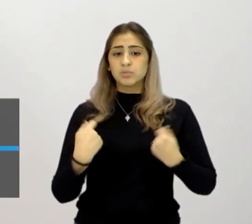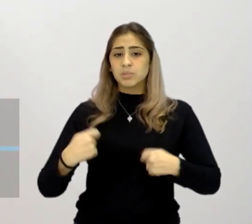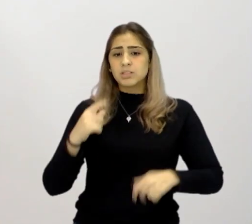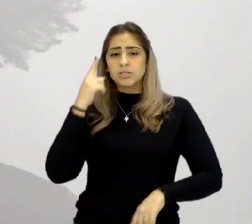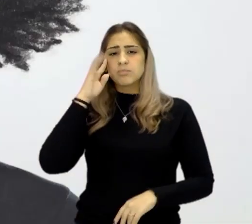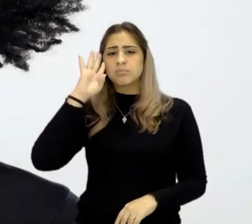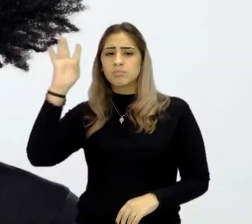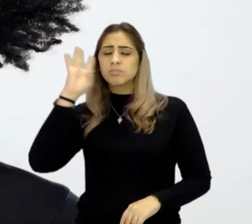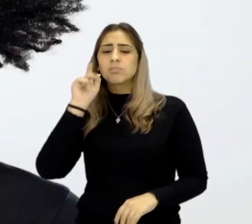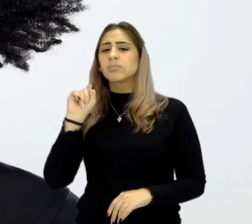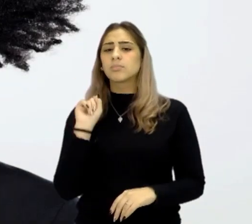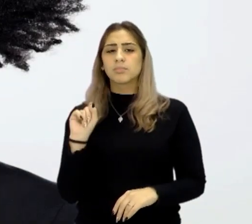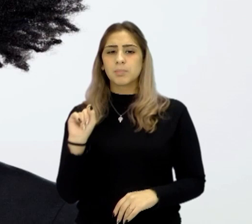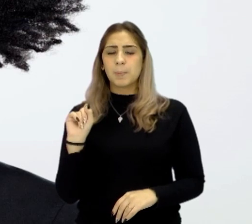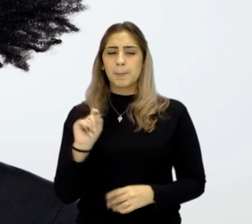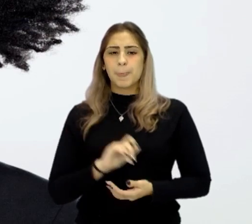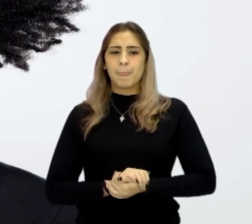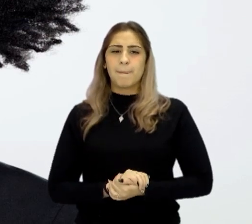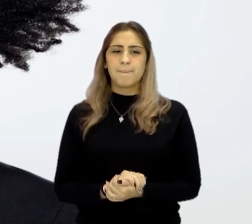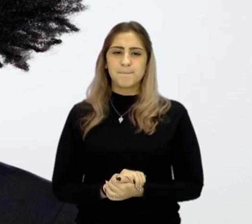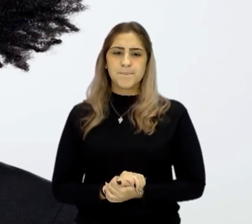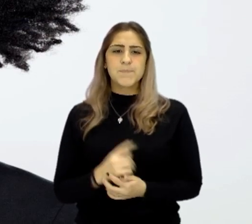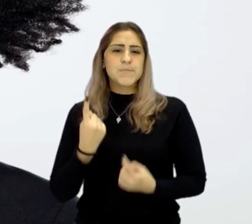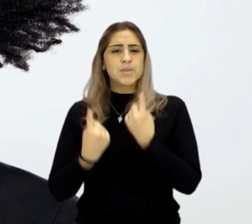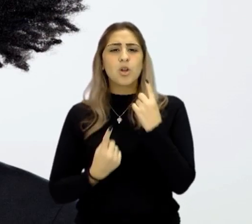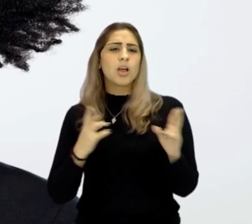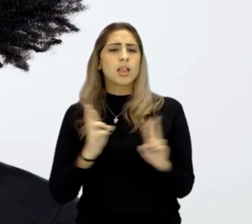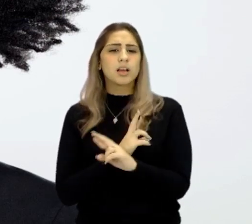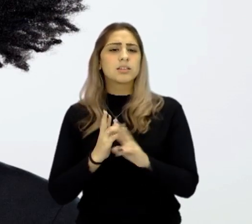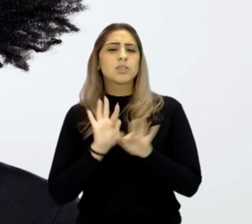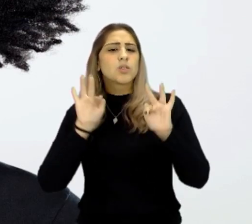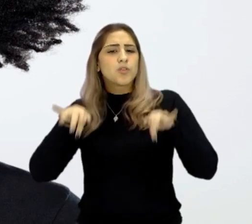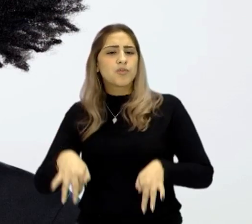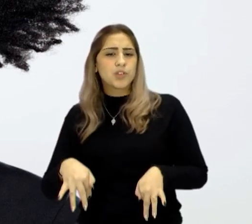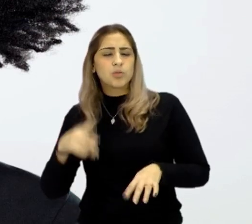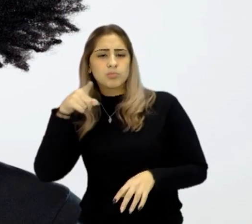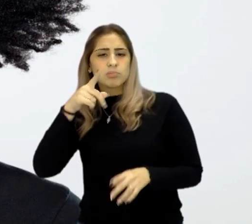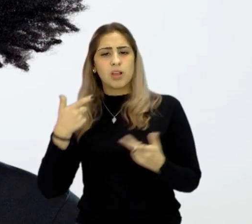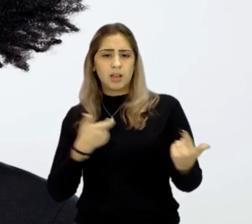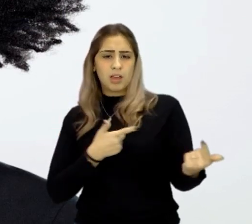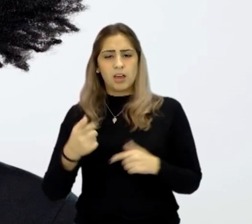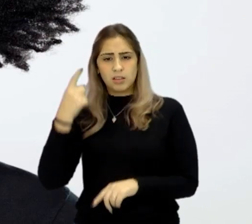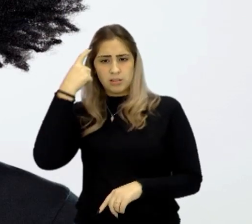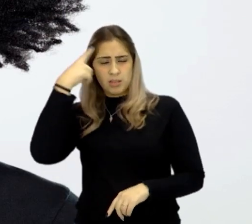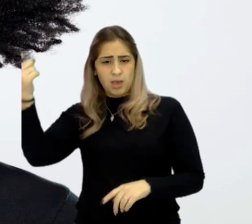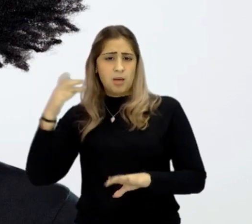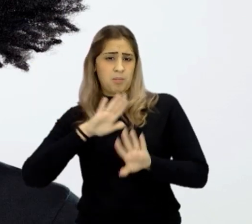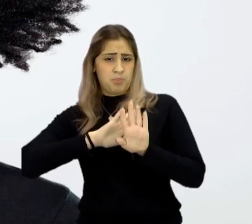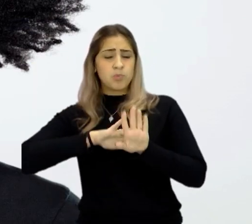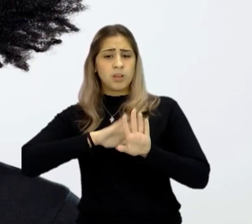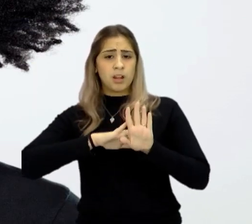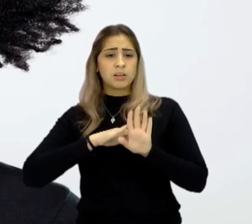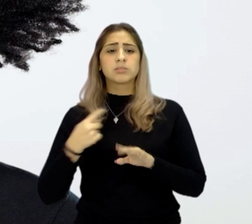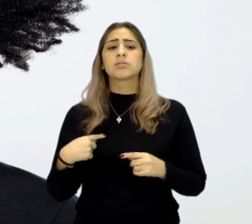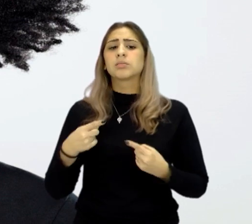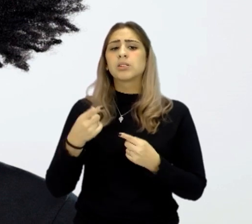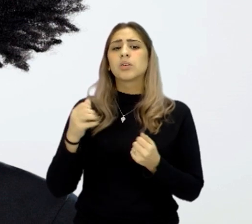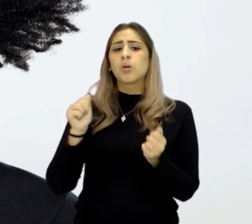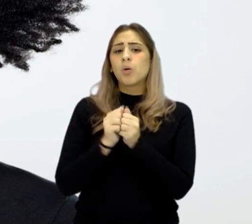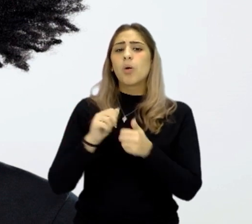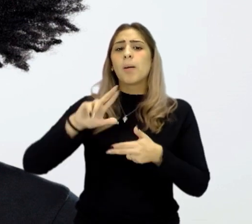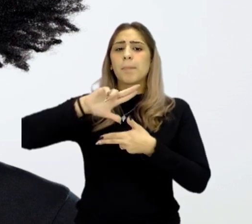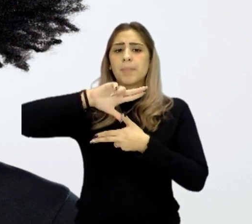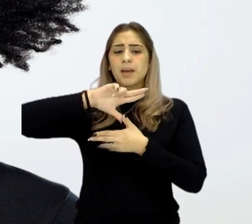pensar no ano, eu vou colocar até na tela, qual é a relação entre o fim da Guerra Fria e a América Latina, né? Que relação é